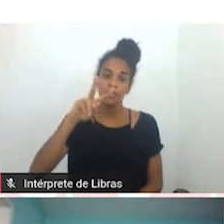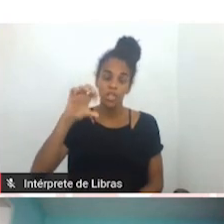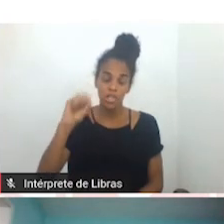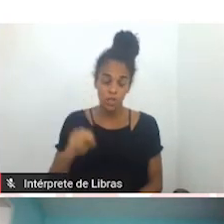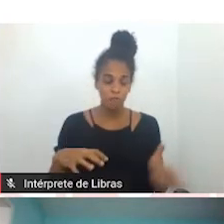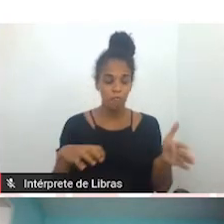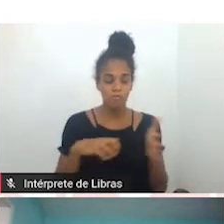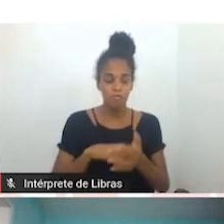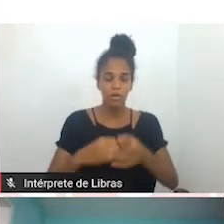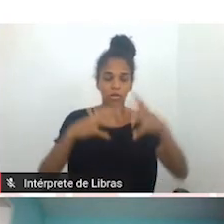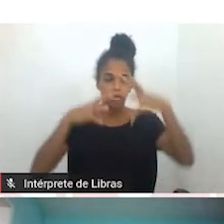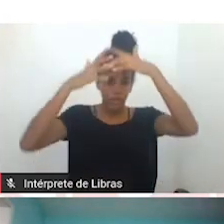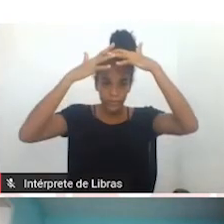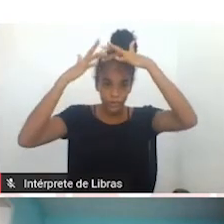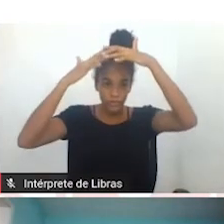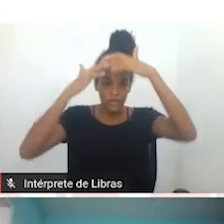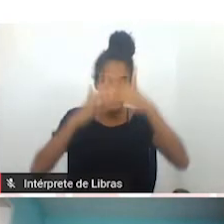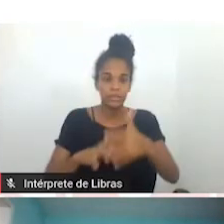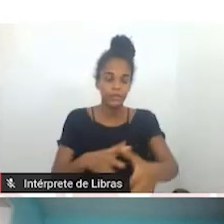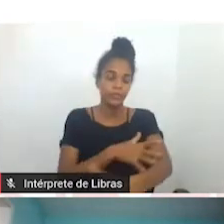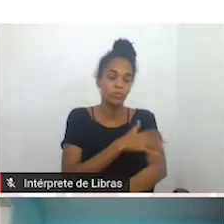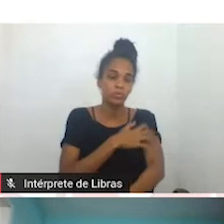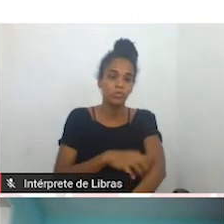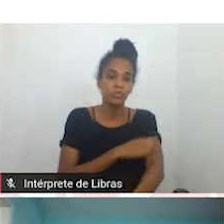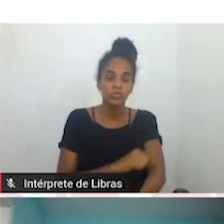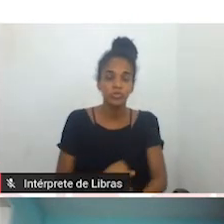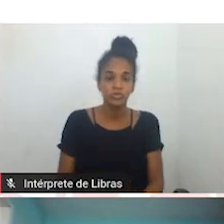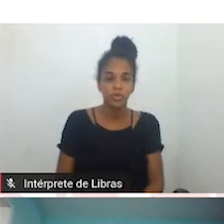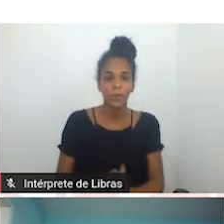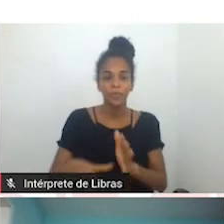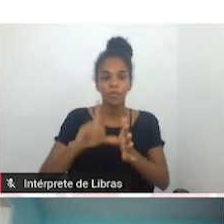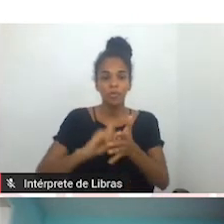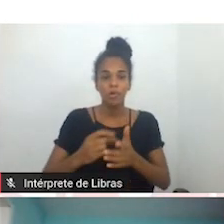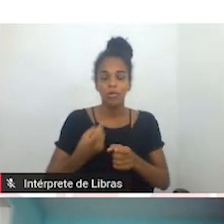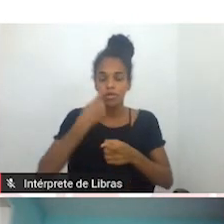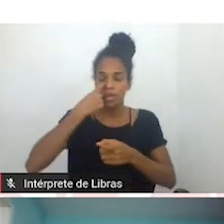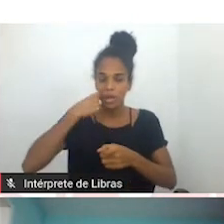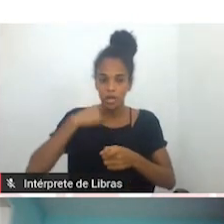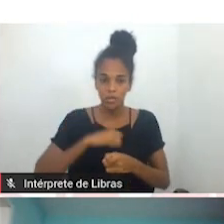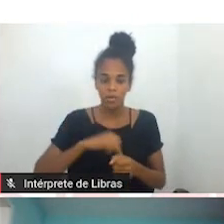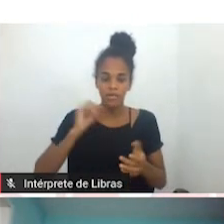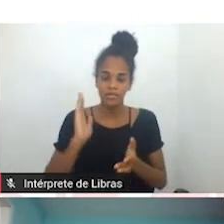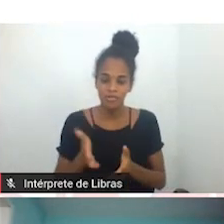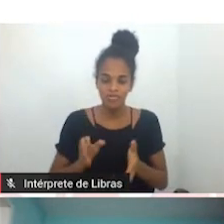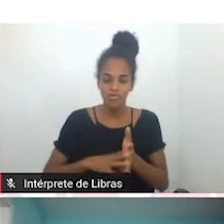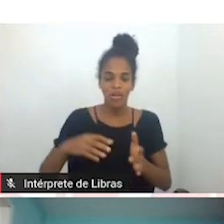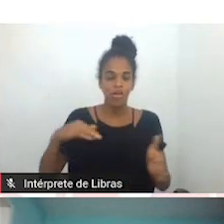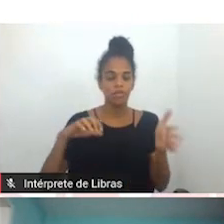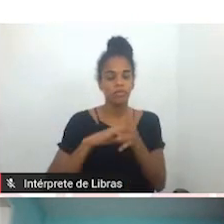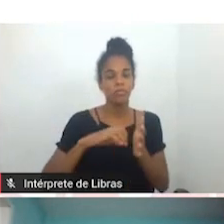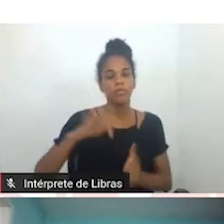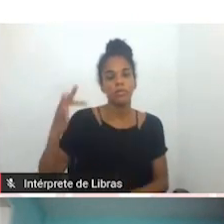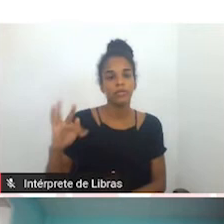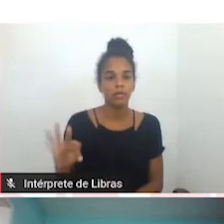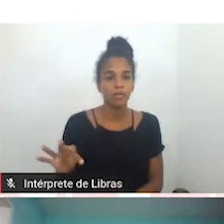neuromuscular, succinilcolina, que tem um efeito rápido, tem que tomar cuidado após a intubação, tem que colocar logo a sedação. O